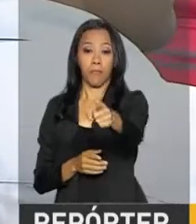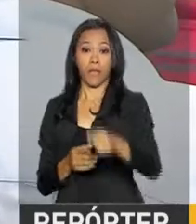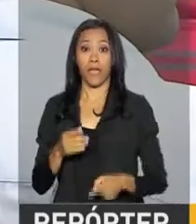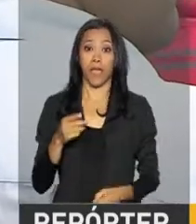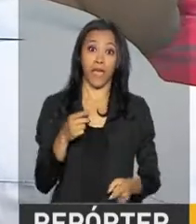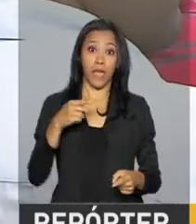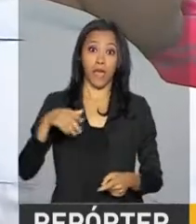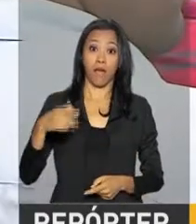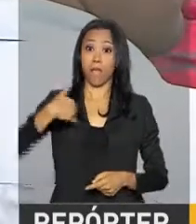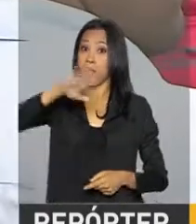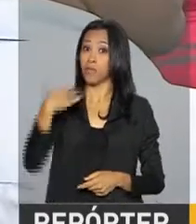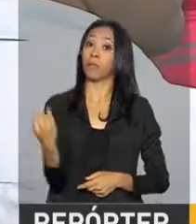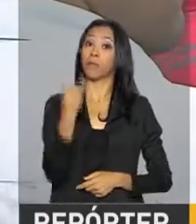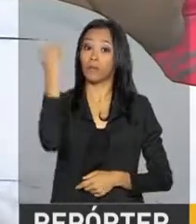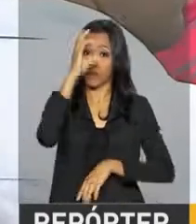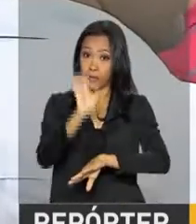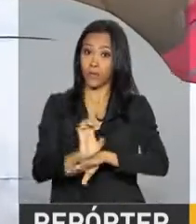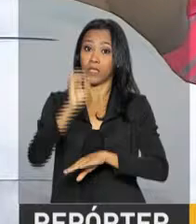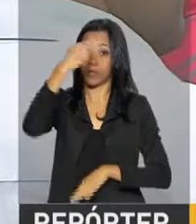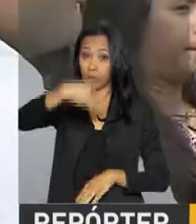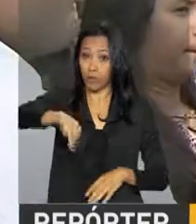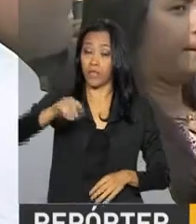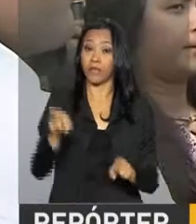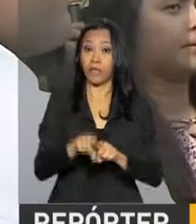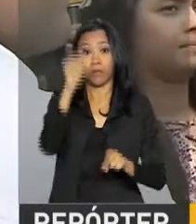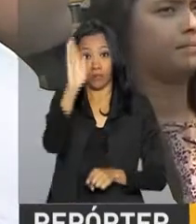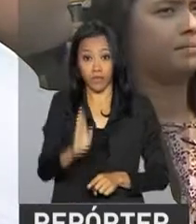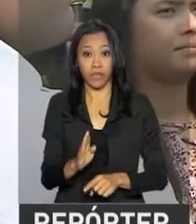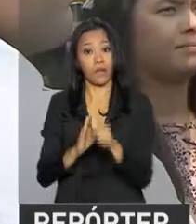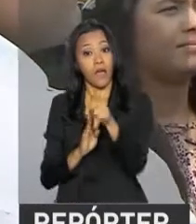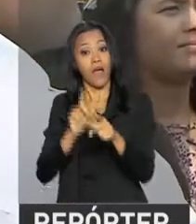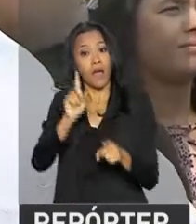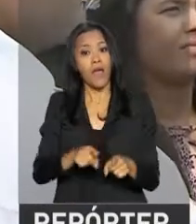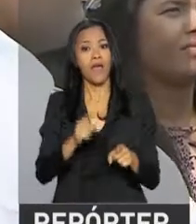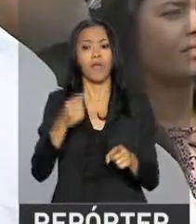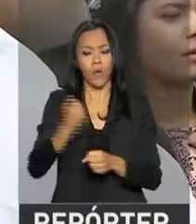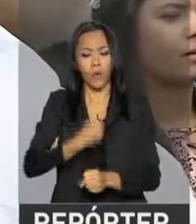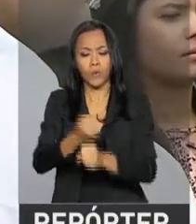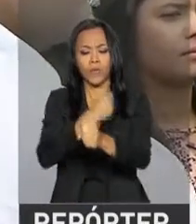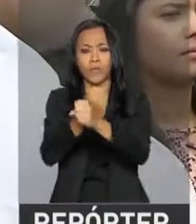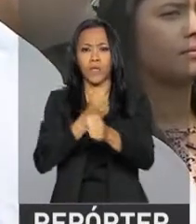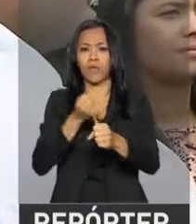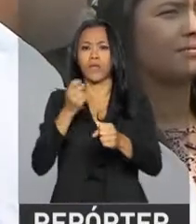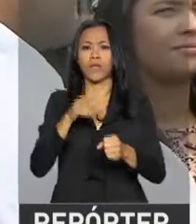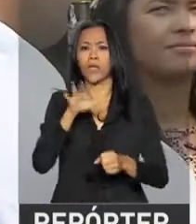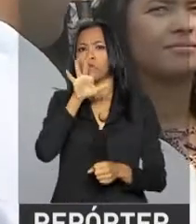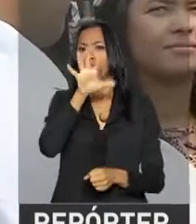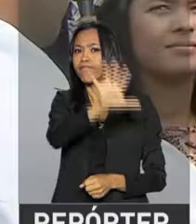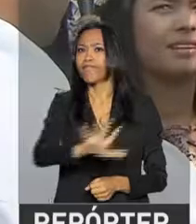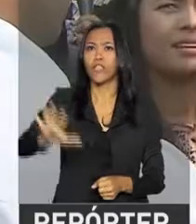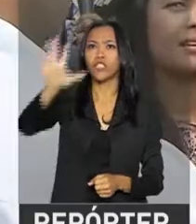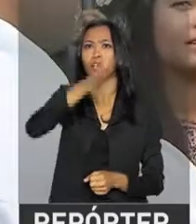importante do estado do Maranhão e uma das mais importantes para o Brasil. É uma obra de integração nacional que liga toda a região de